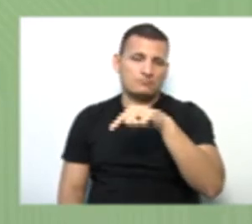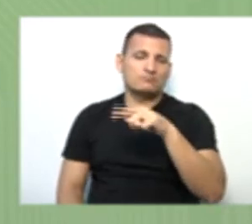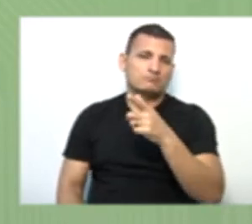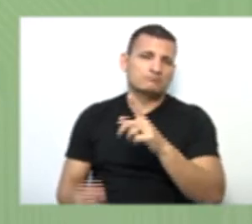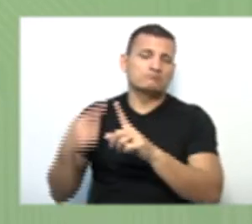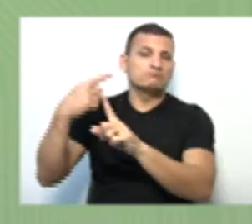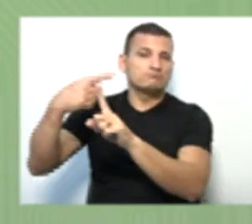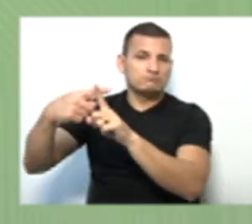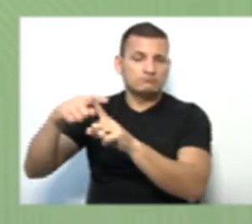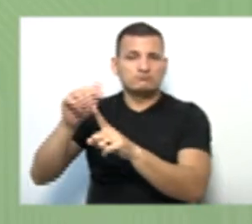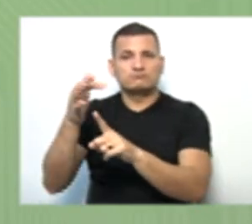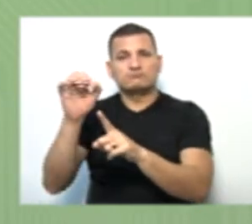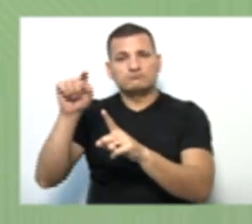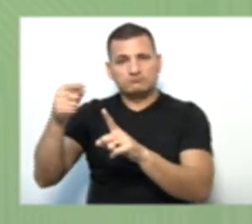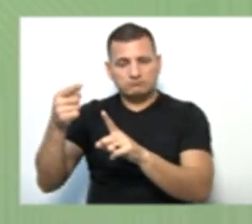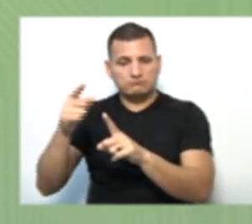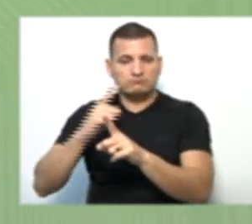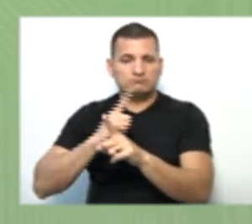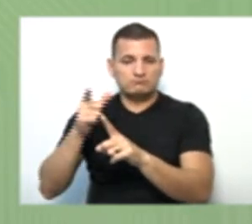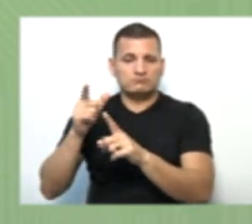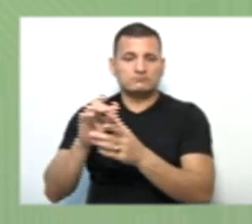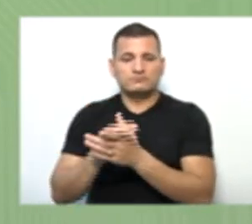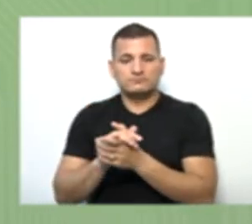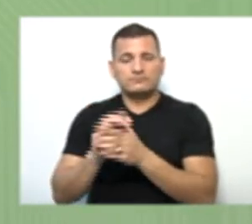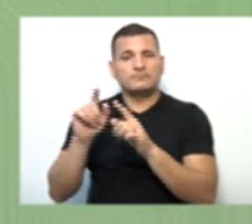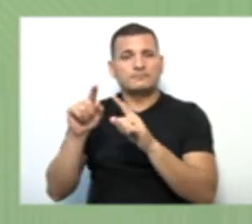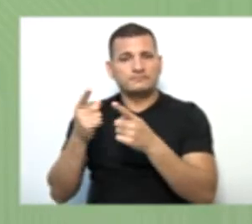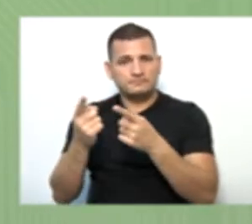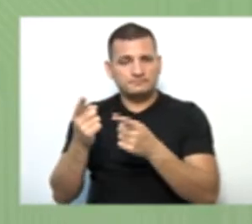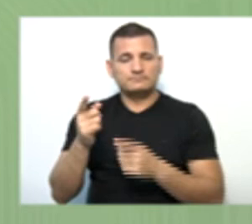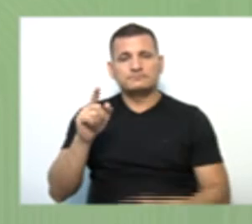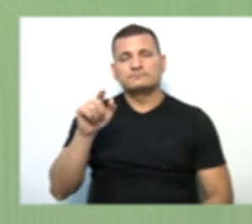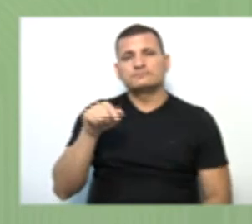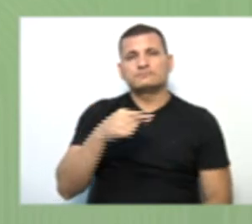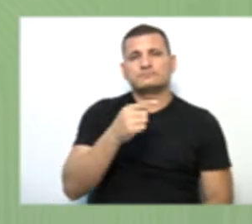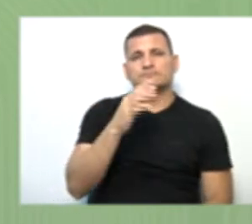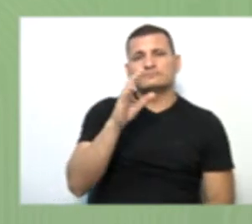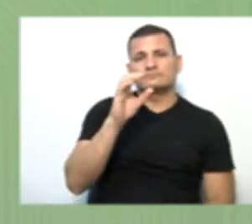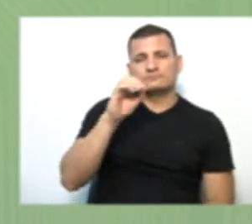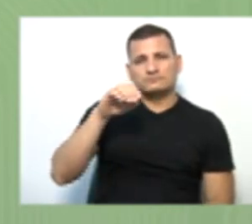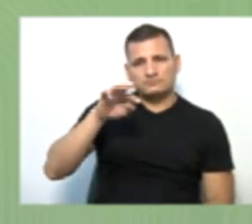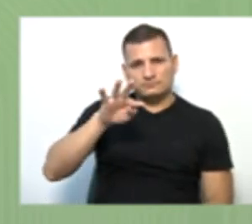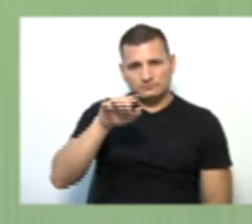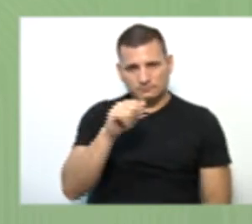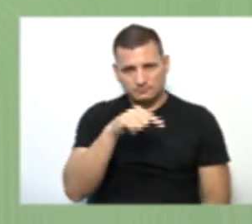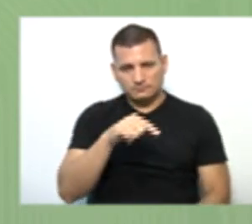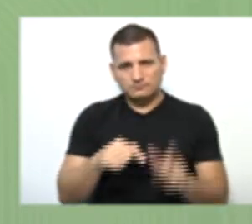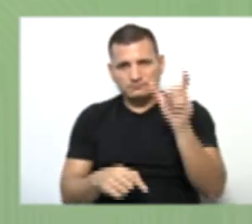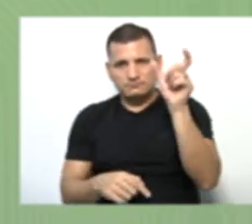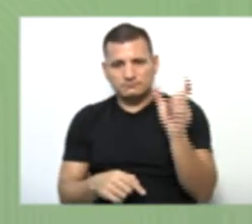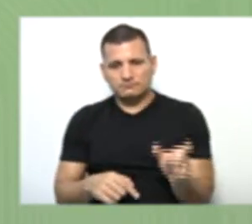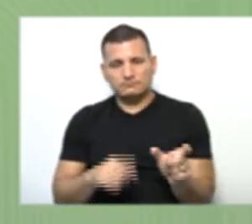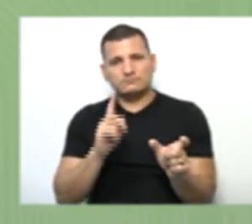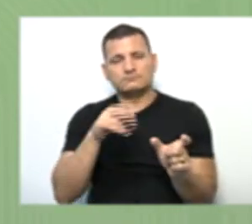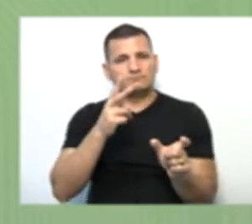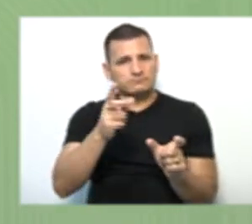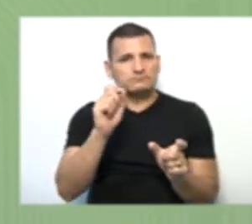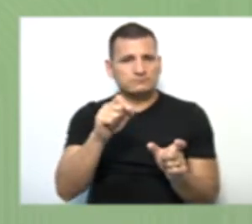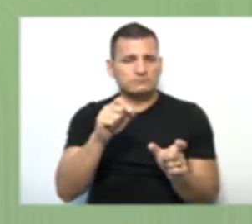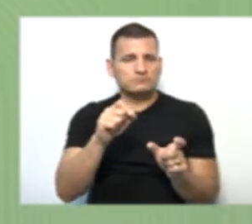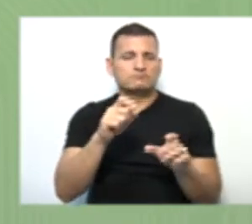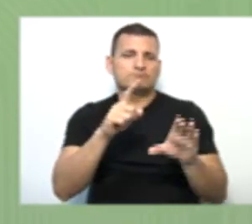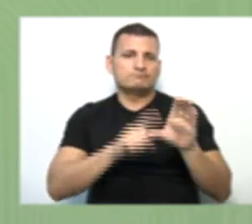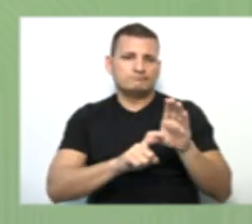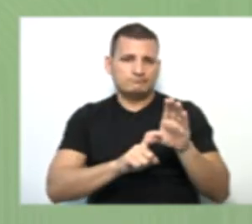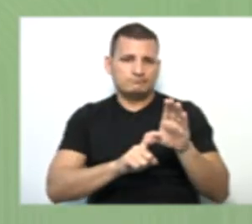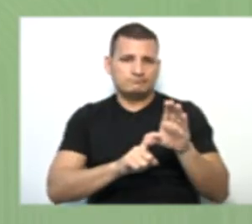caixa e equivalentes de caixa. Mas a natureza da conta, dessa conta, é sempre devedora.